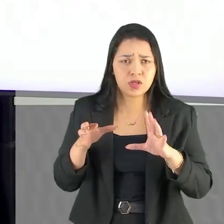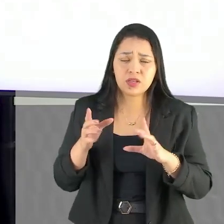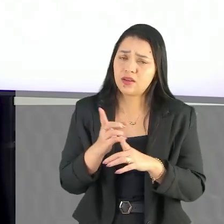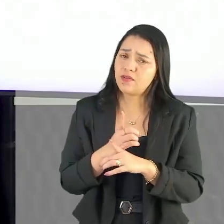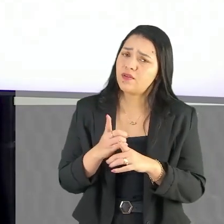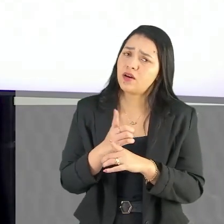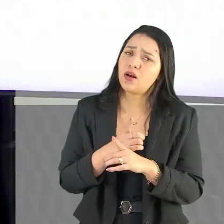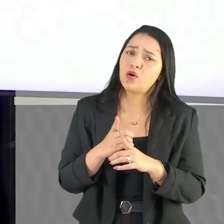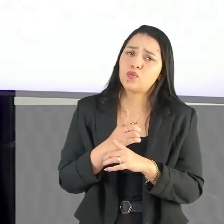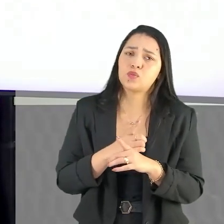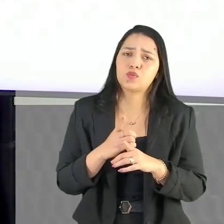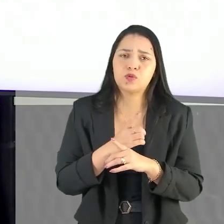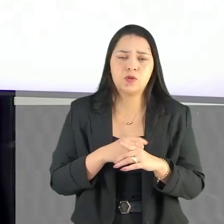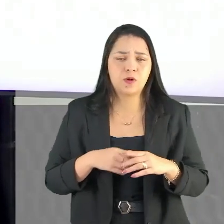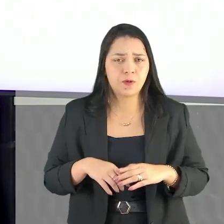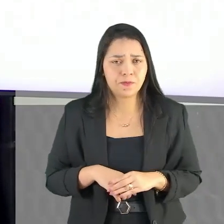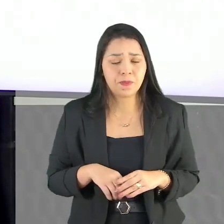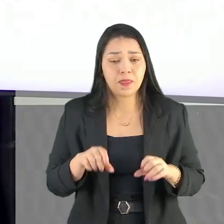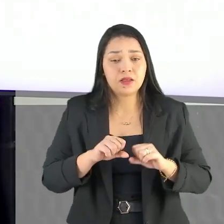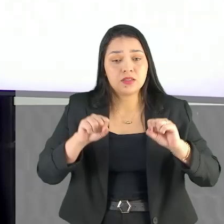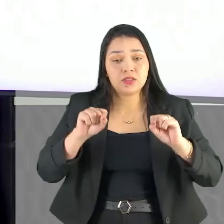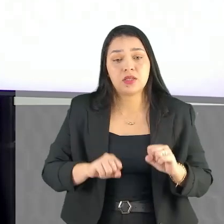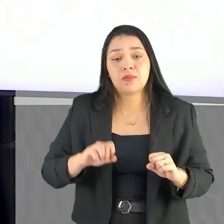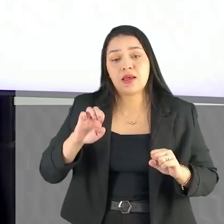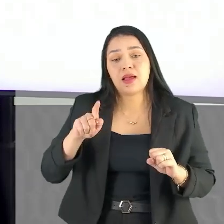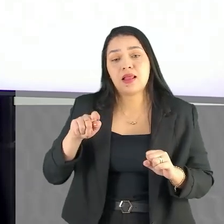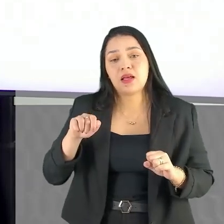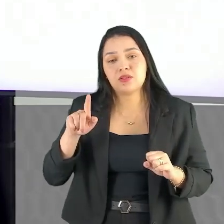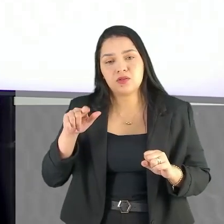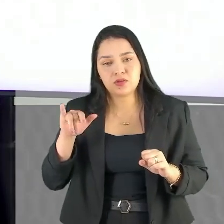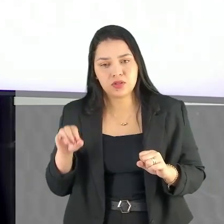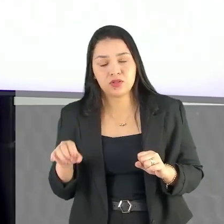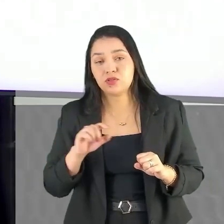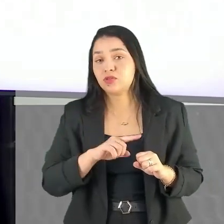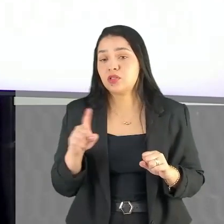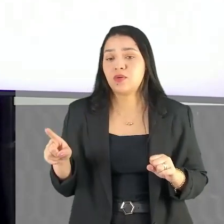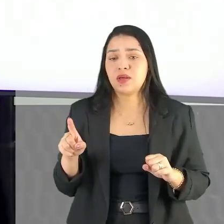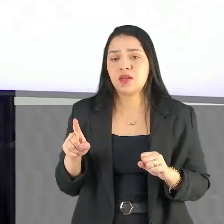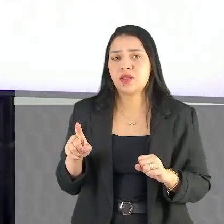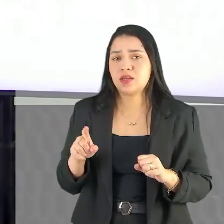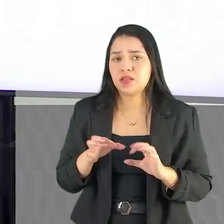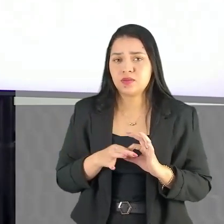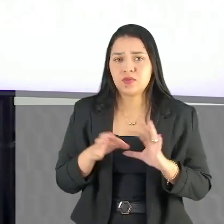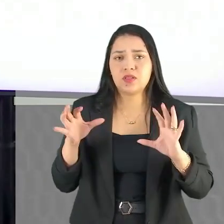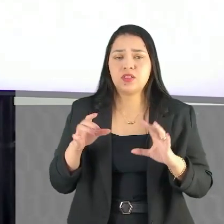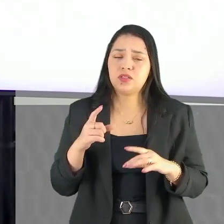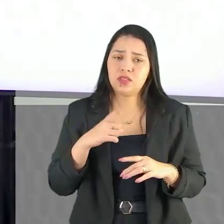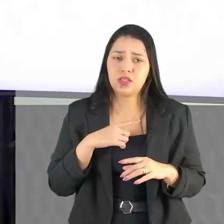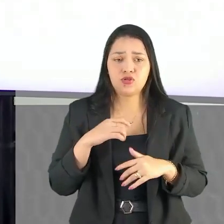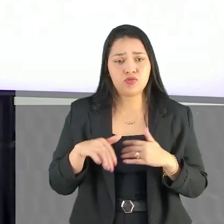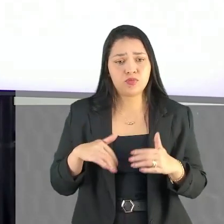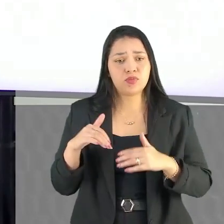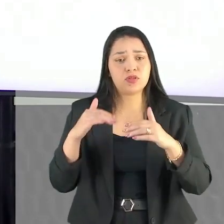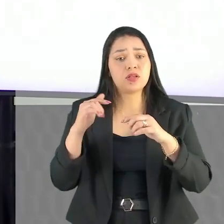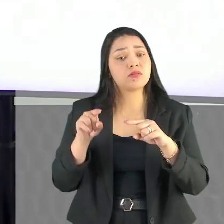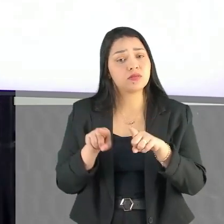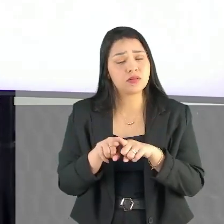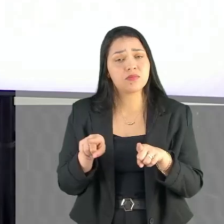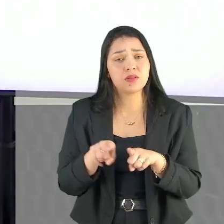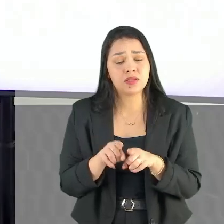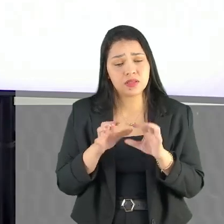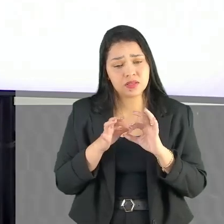Falso. É um sistema eletrolítico, cujo fluxo de elétrons não é espontâneo. Gente, eu estou diante de um processo que é